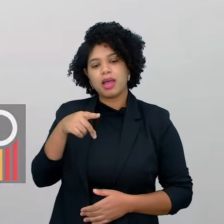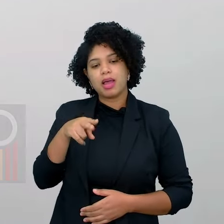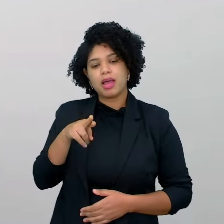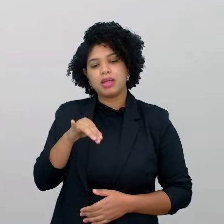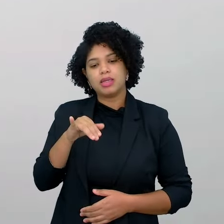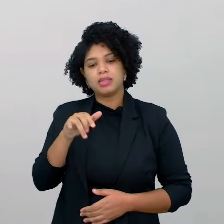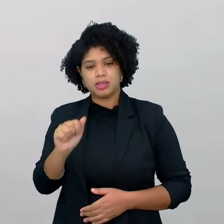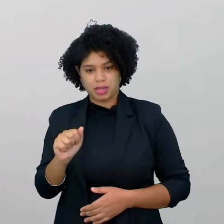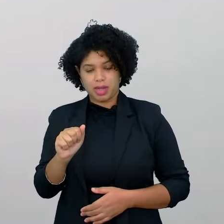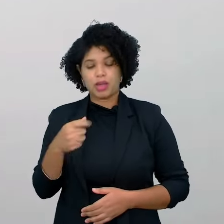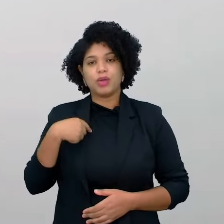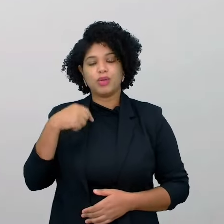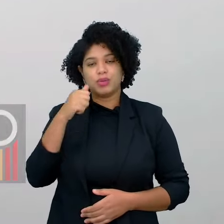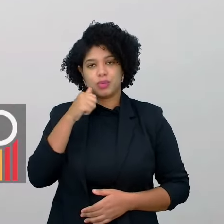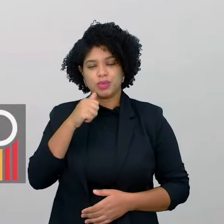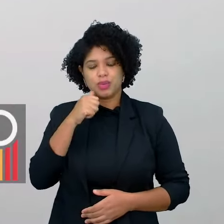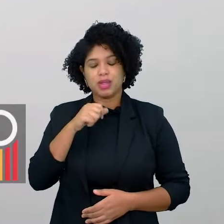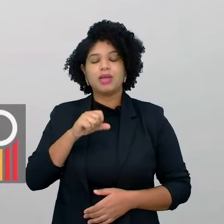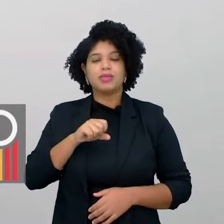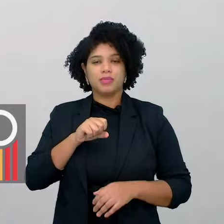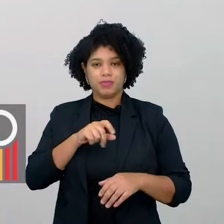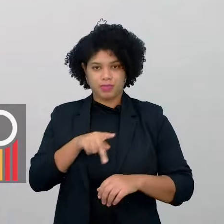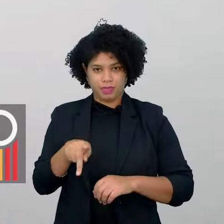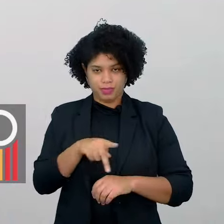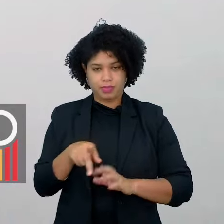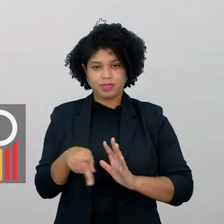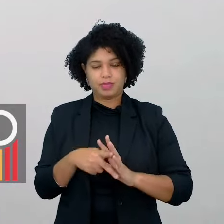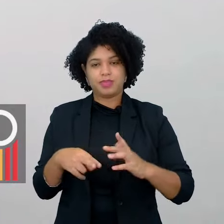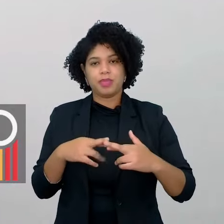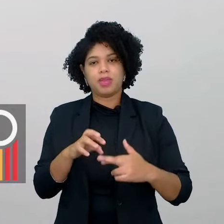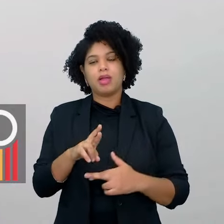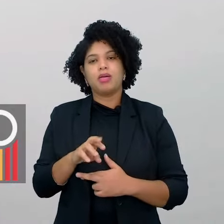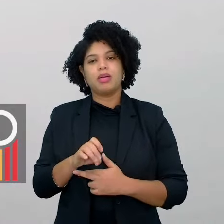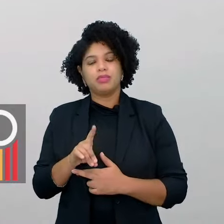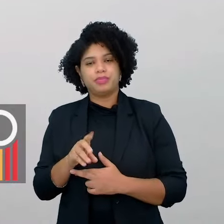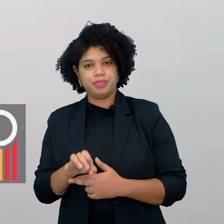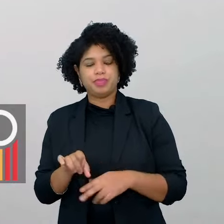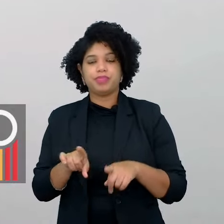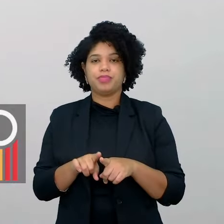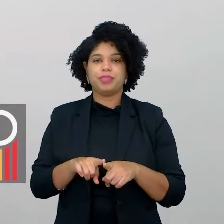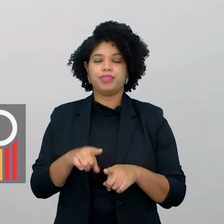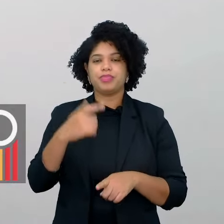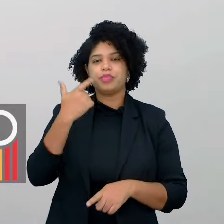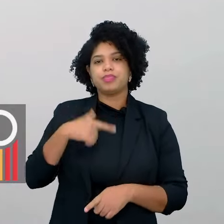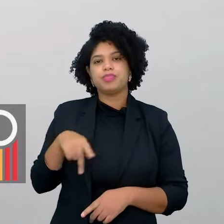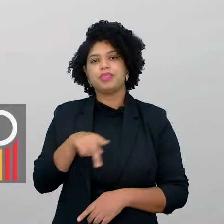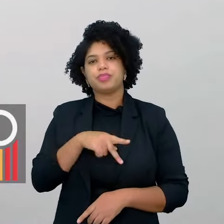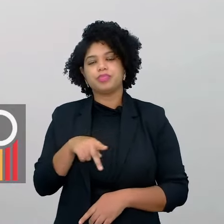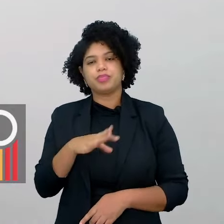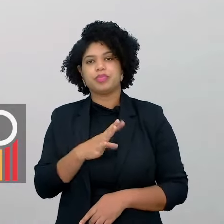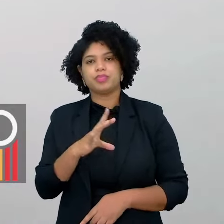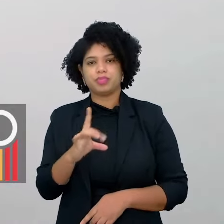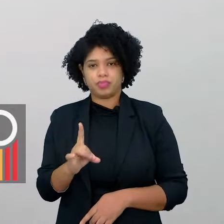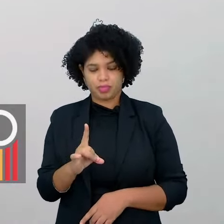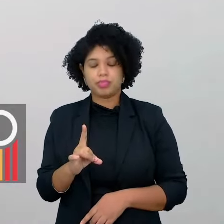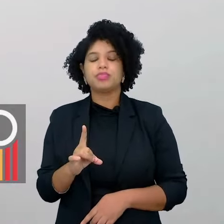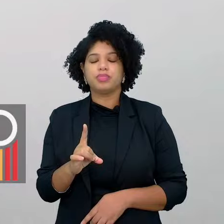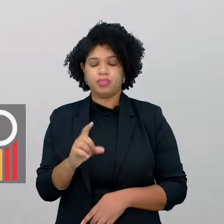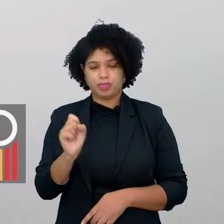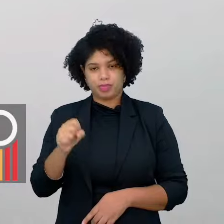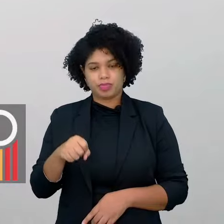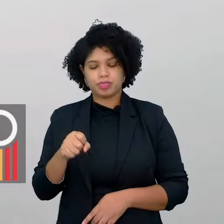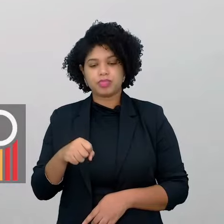Schiavetto, sou professora da rede, atuo também como professora coordenadora diária no programa de ensino integral